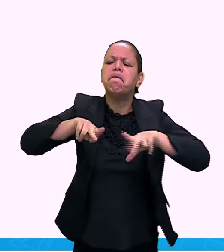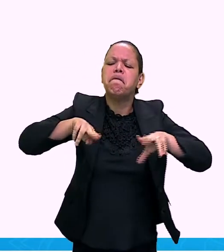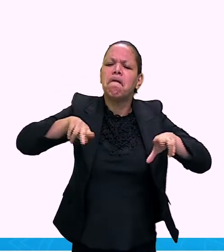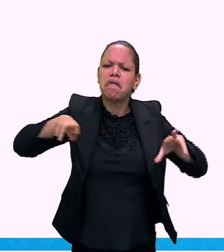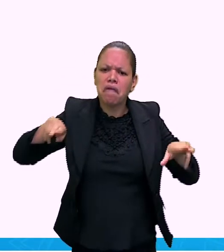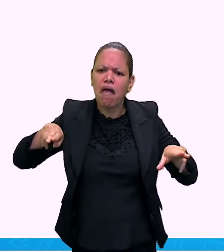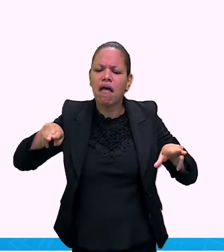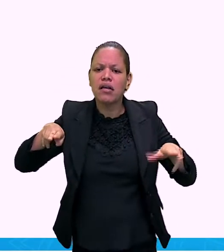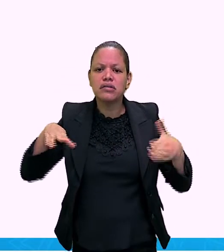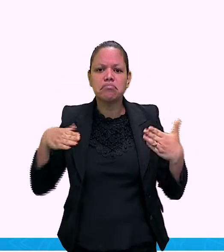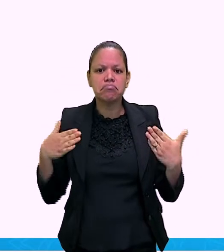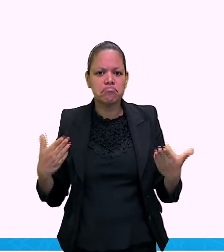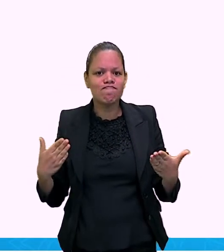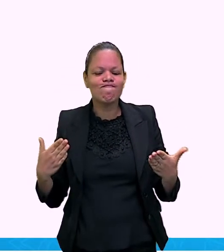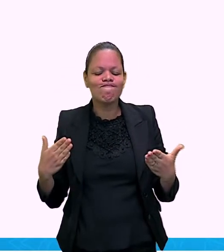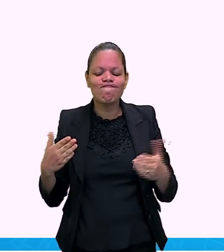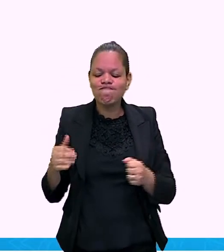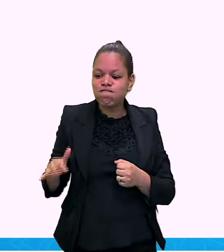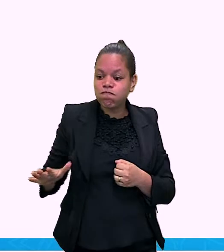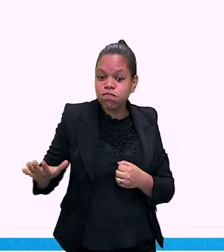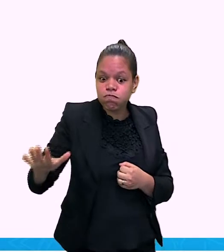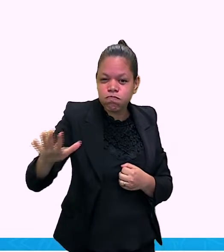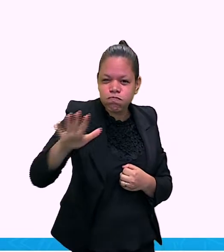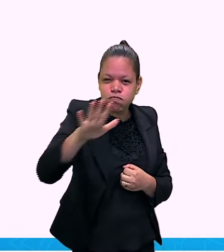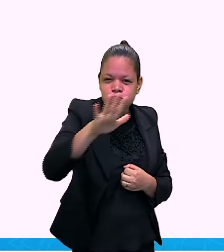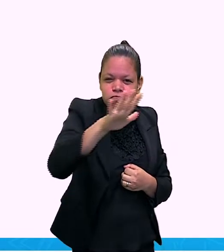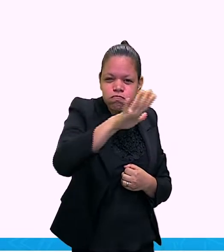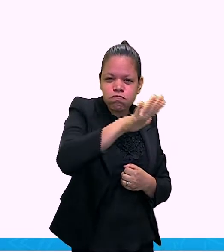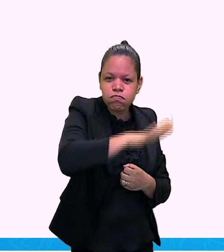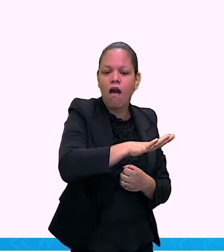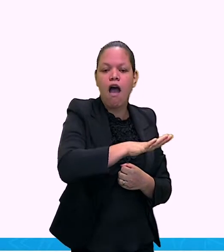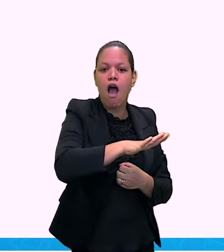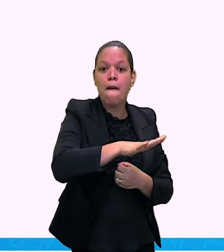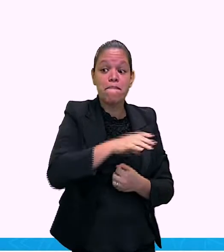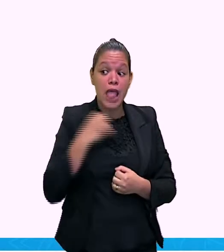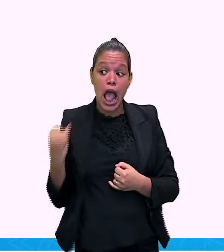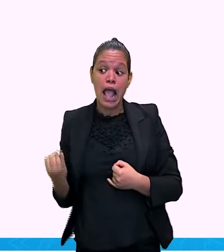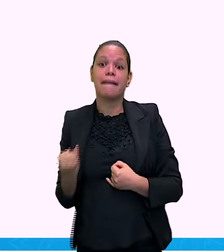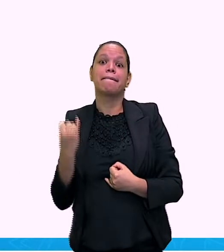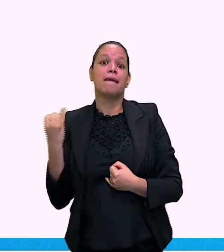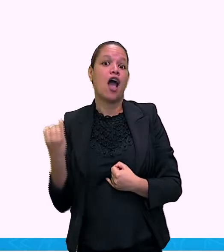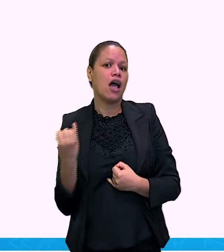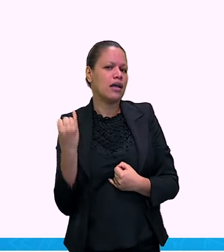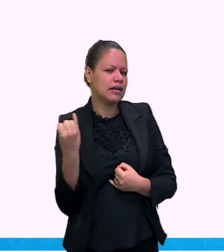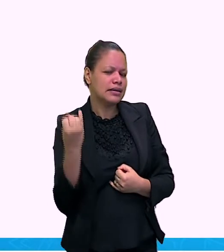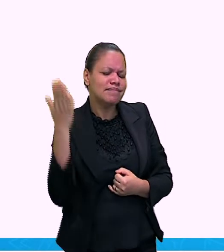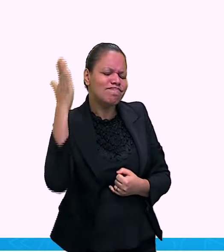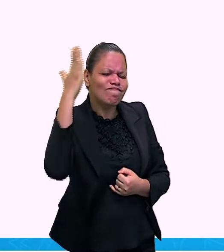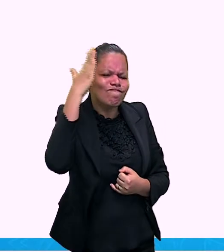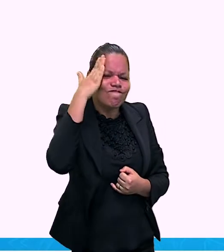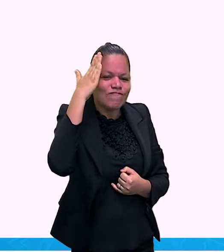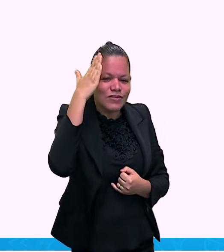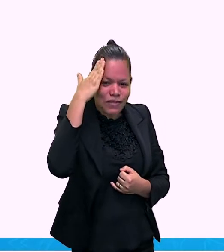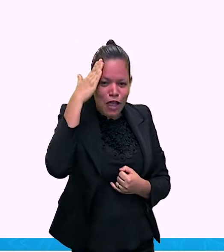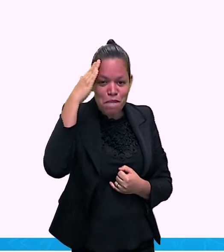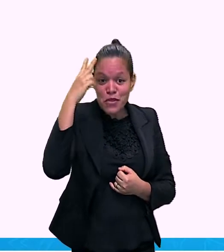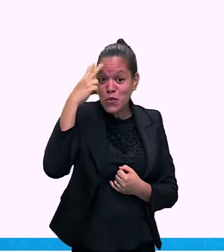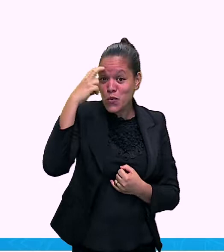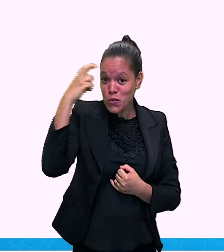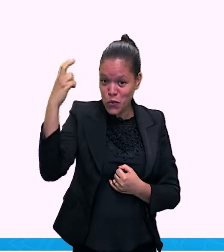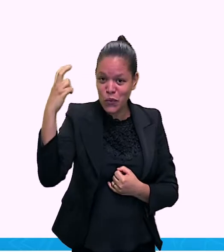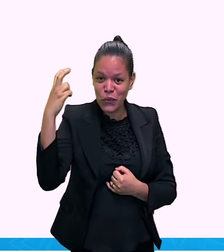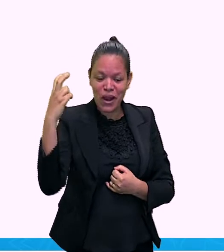cultura ele é bastante amplo. O importante é que você saiba que a cultura corresponde a um conjunto de